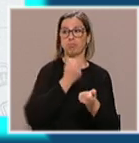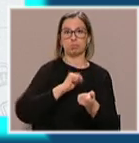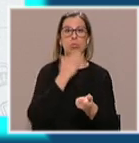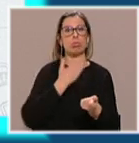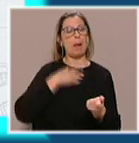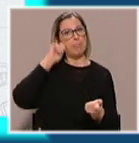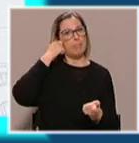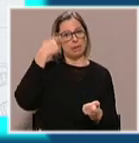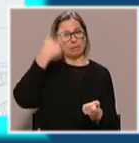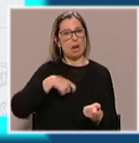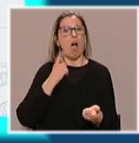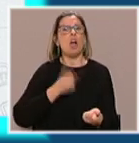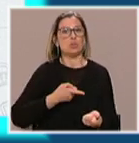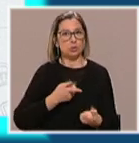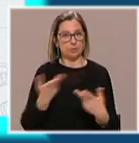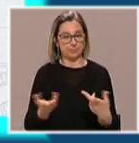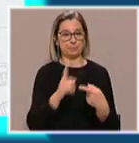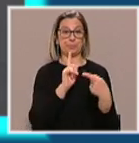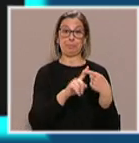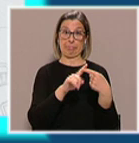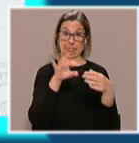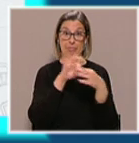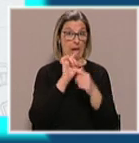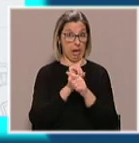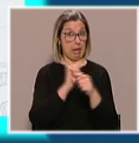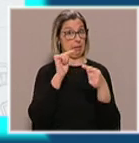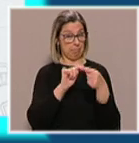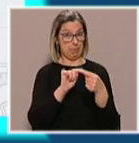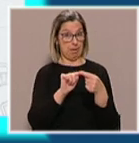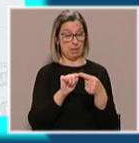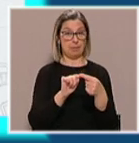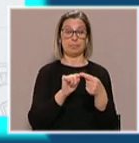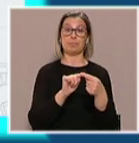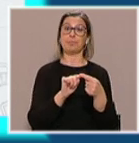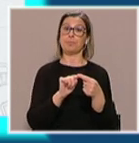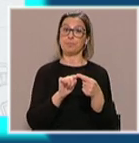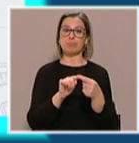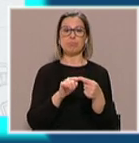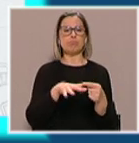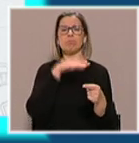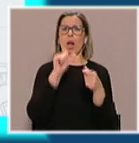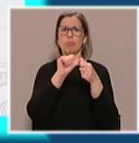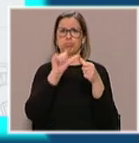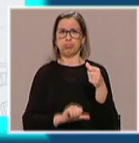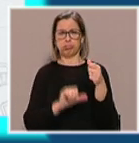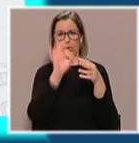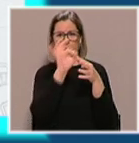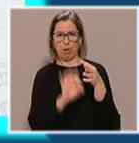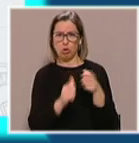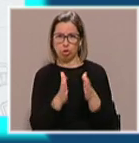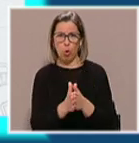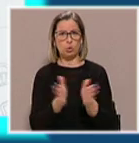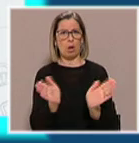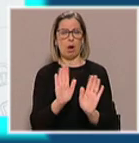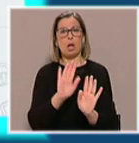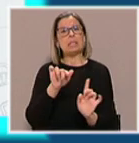rodoviária. Vamos então focar-nos na primeira questão. Pois bem, não vamos enumerar todos os fatores, vamos falar